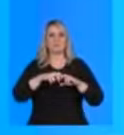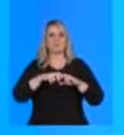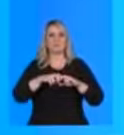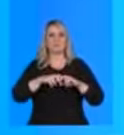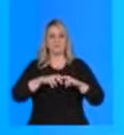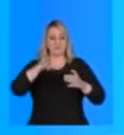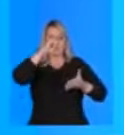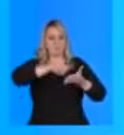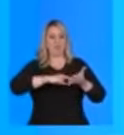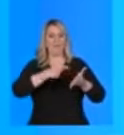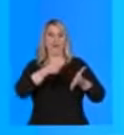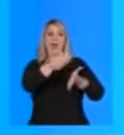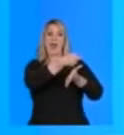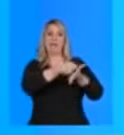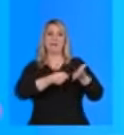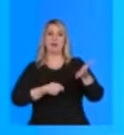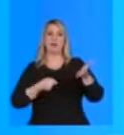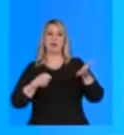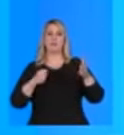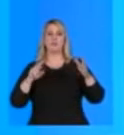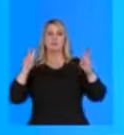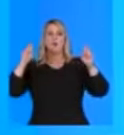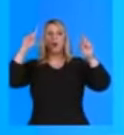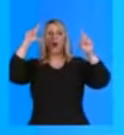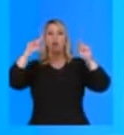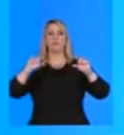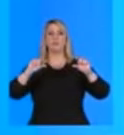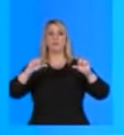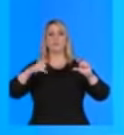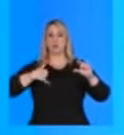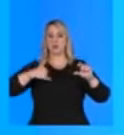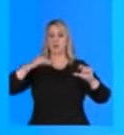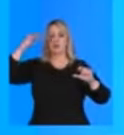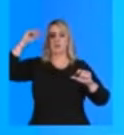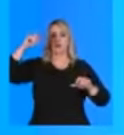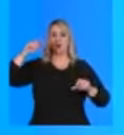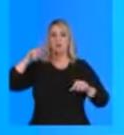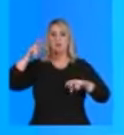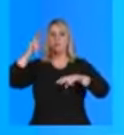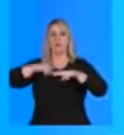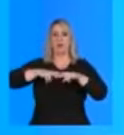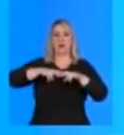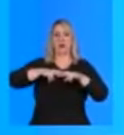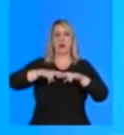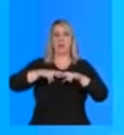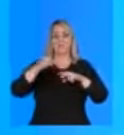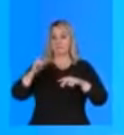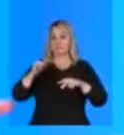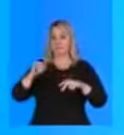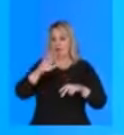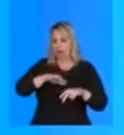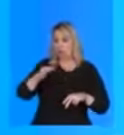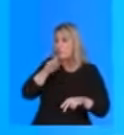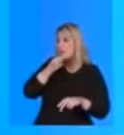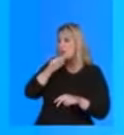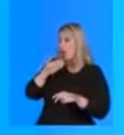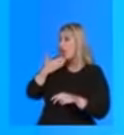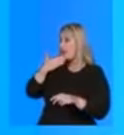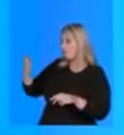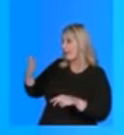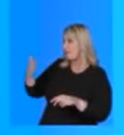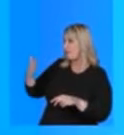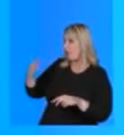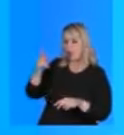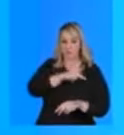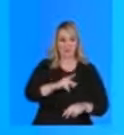redação né que seja sobre redução da maioridade penal o aluno escreve a favor da redução e o professor dá zero para ele enquanto